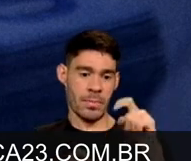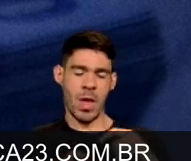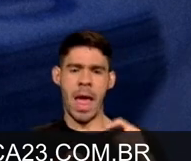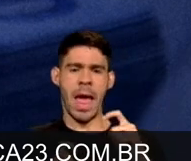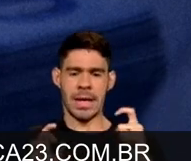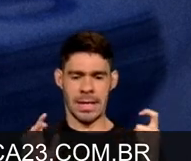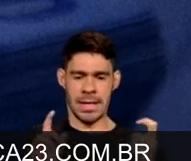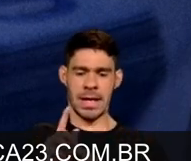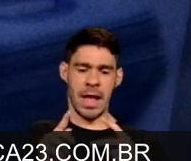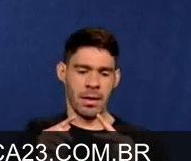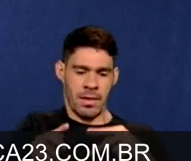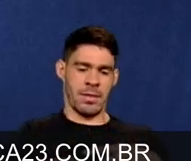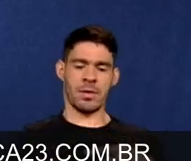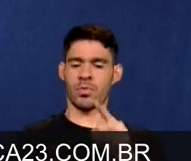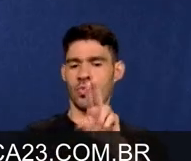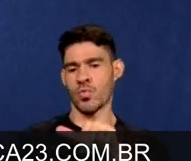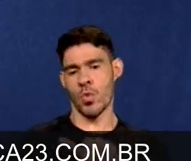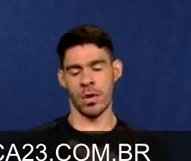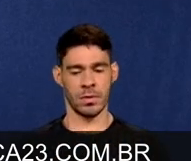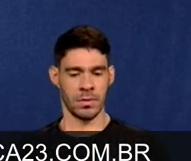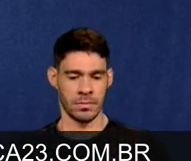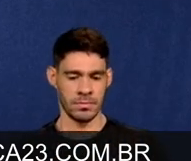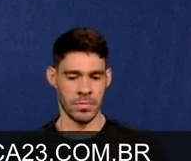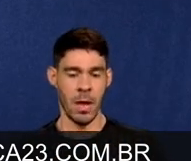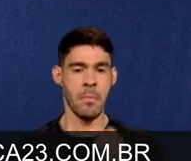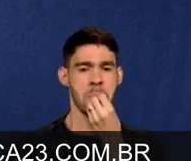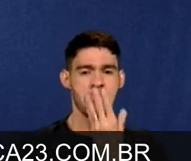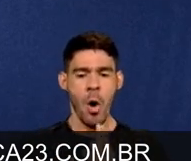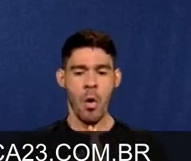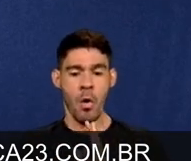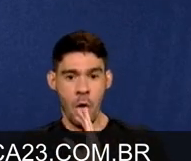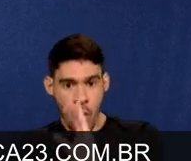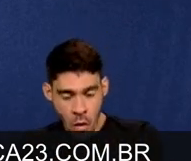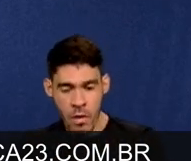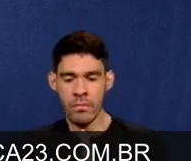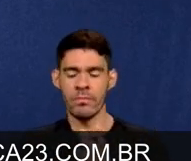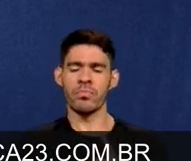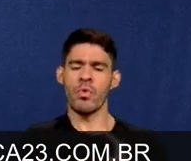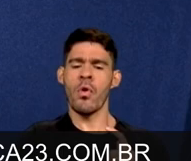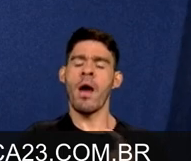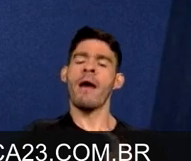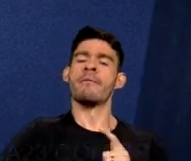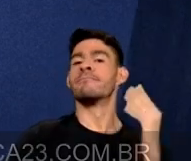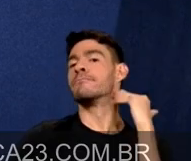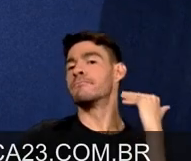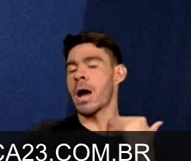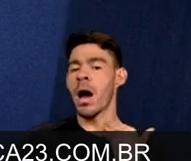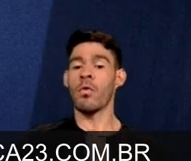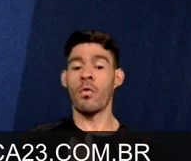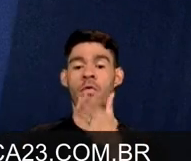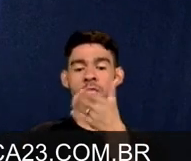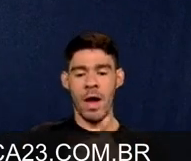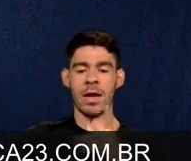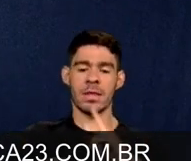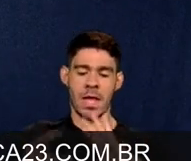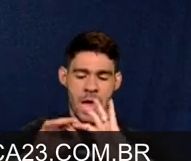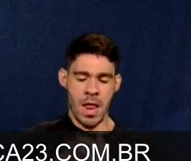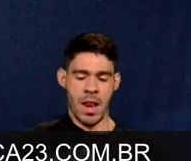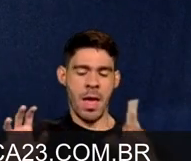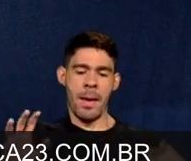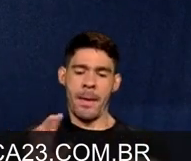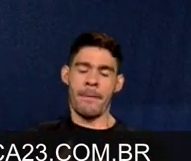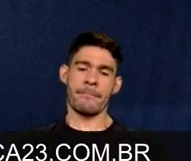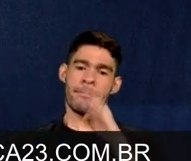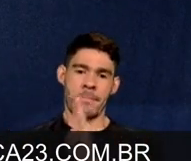links desconhecidos. Se você quiser fazer um bom investimento, vá a uma instituição financeira autorizada a funcionar pelo Banco